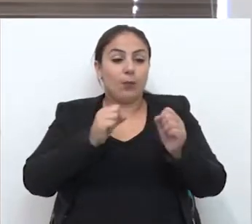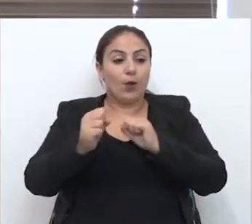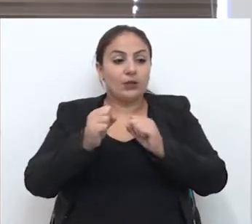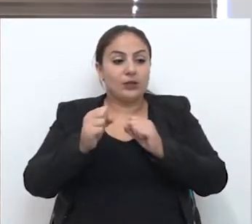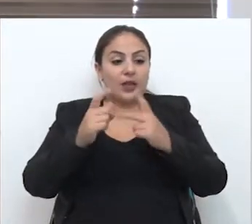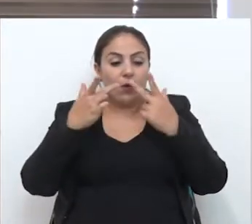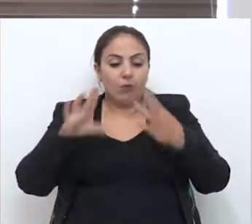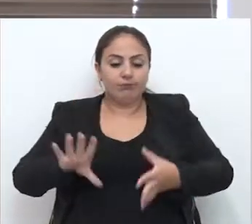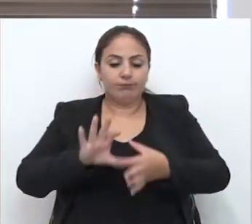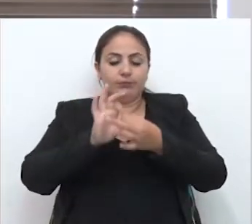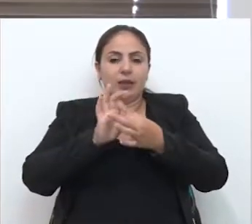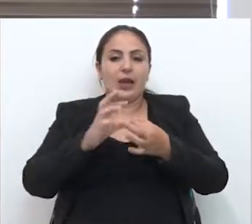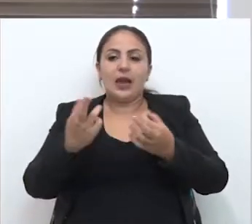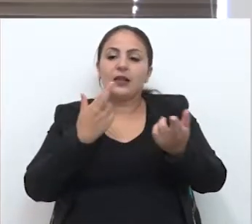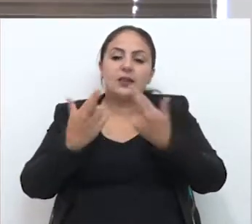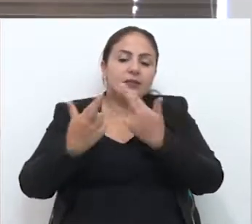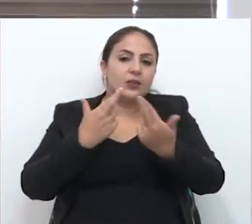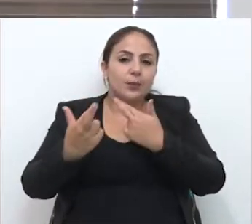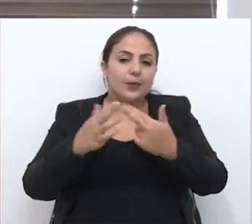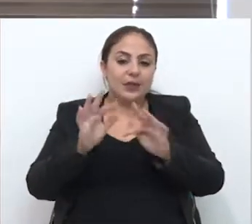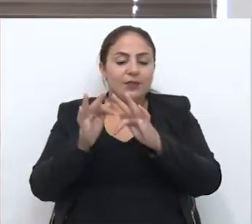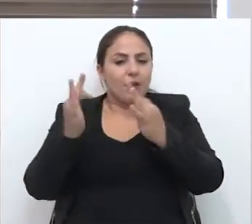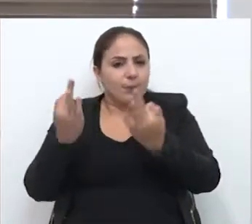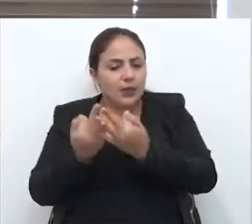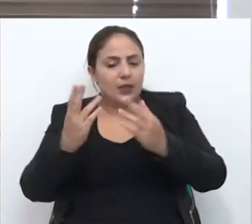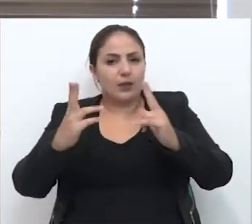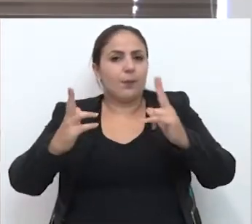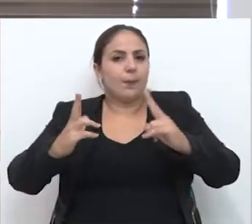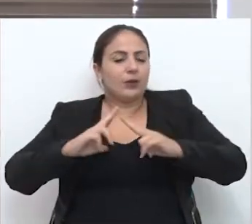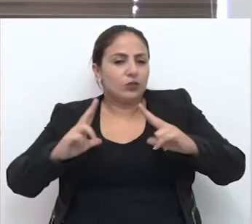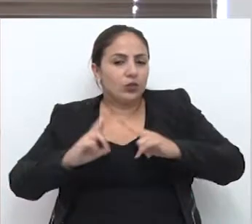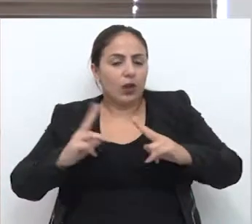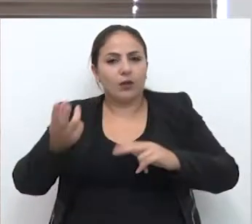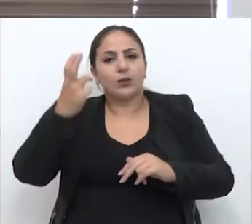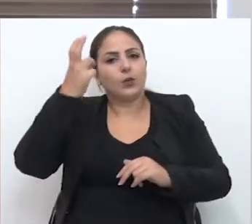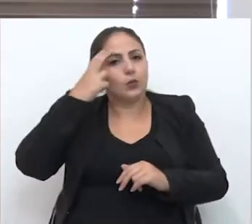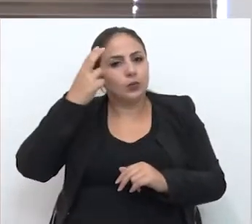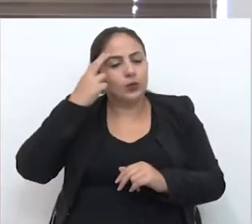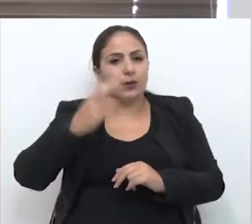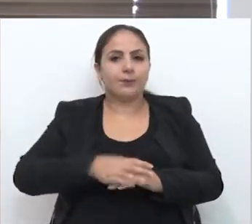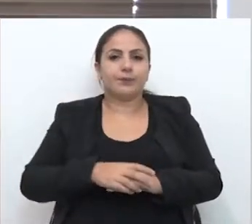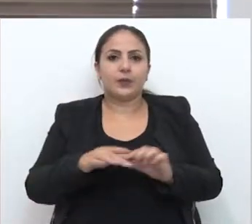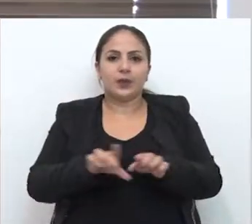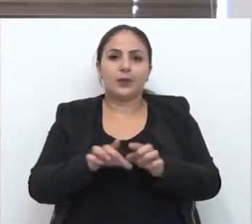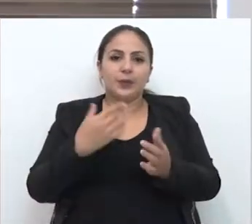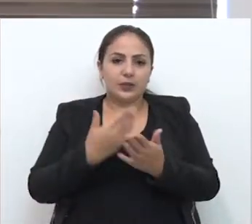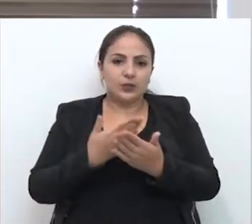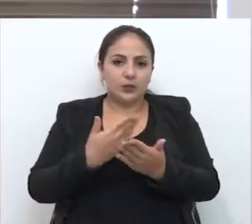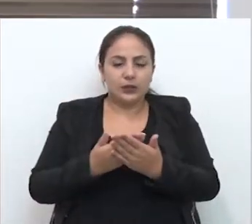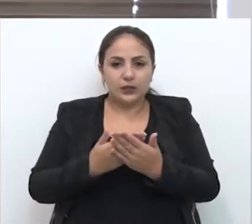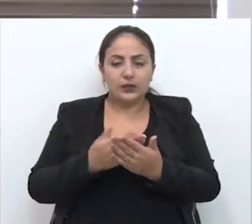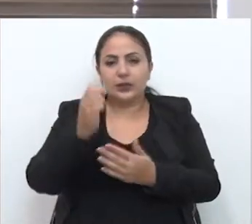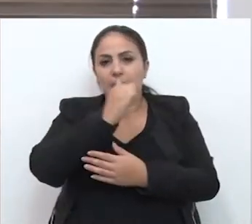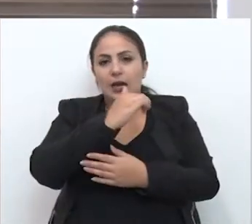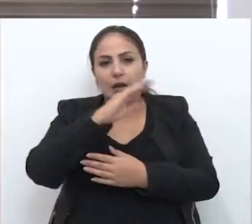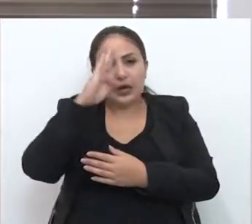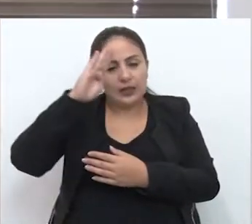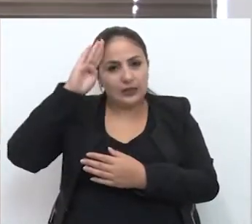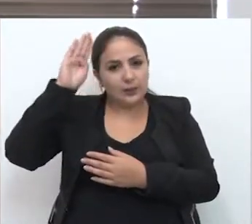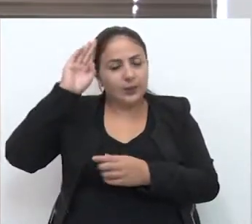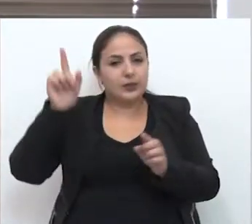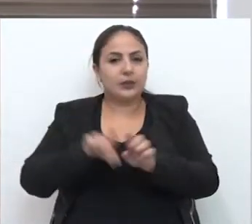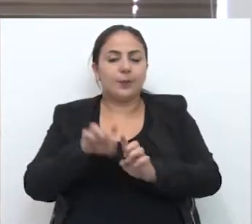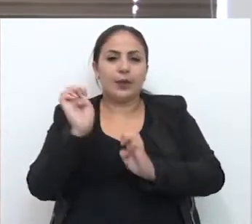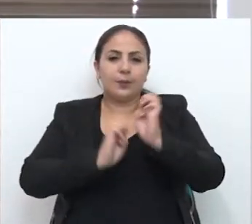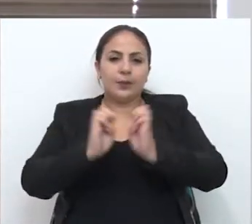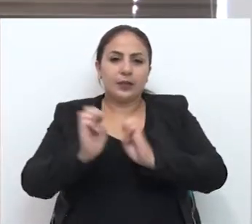uma ponte de relacionamento familiar, pessoal, cultural, estudantil, acadêmico